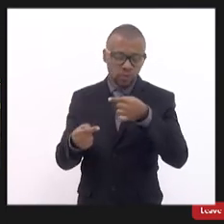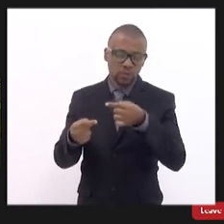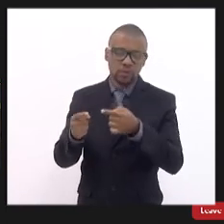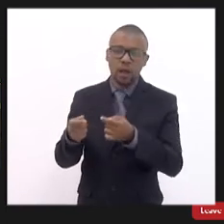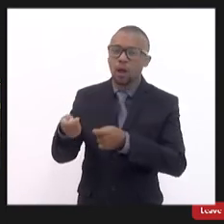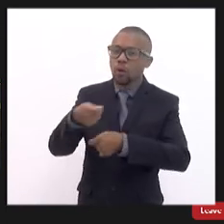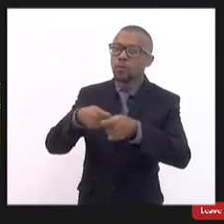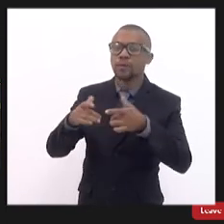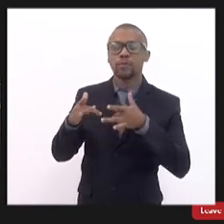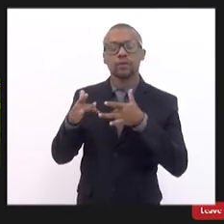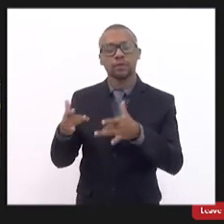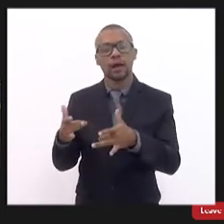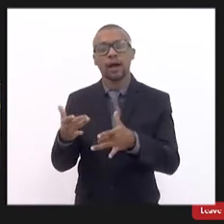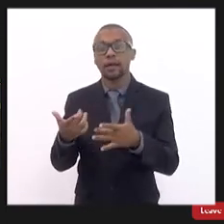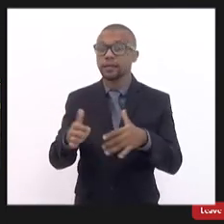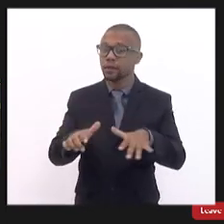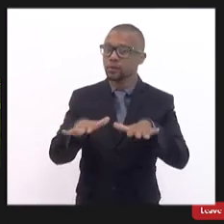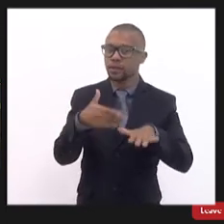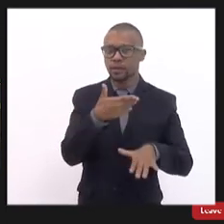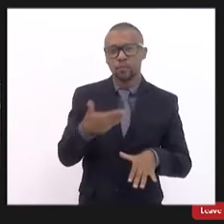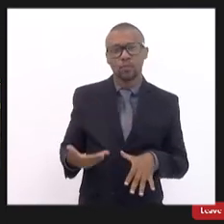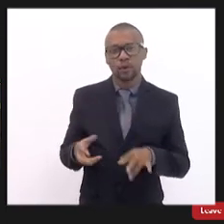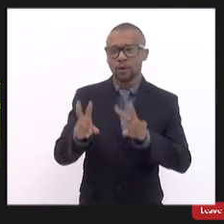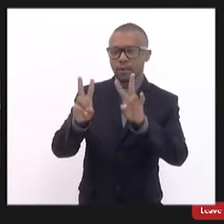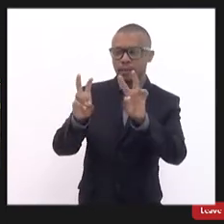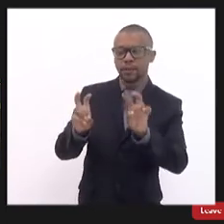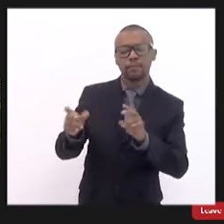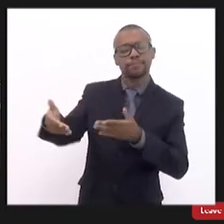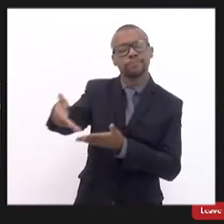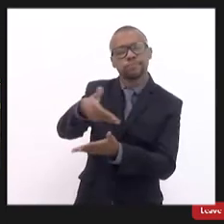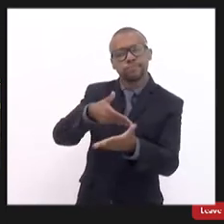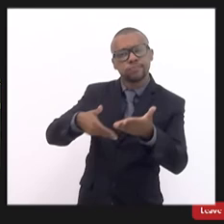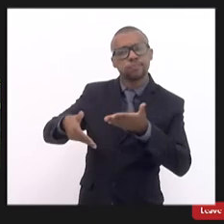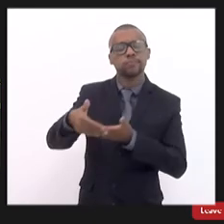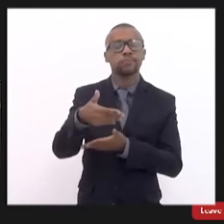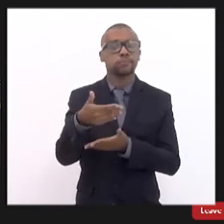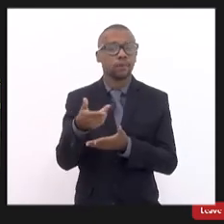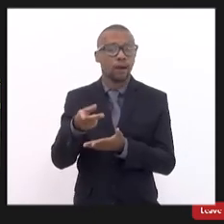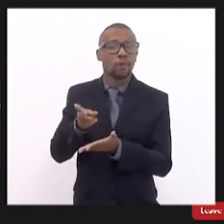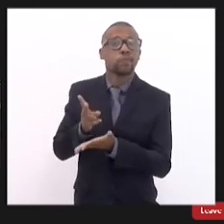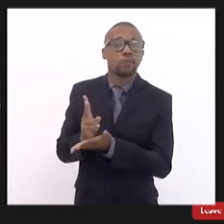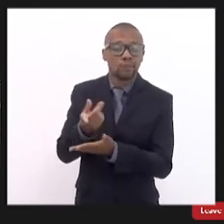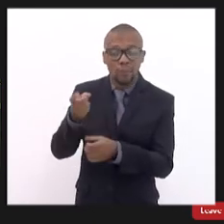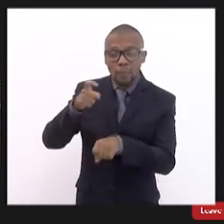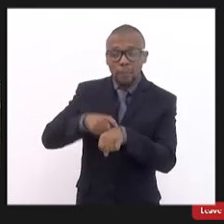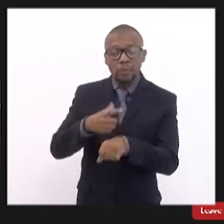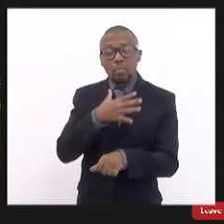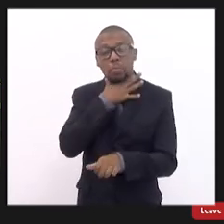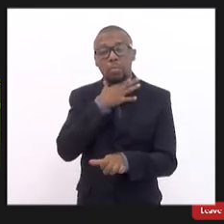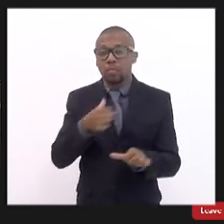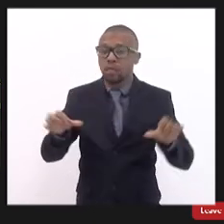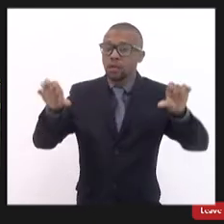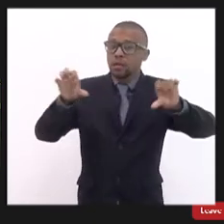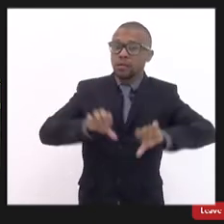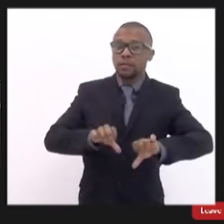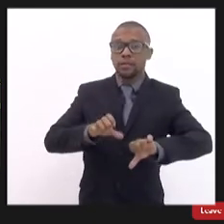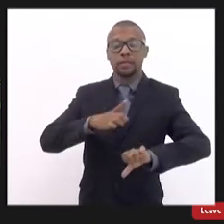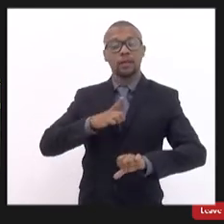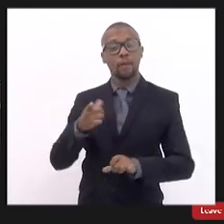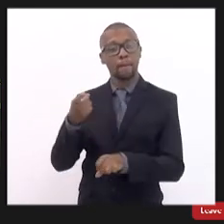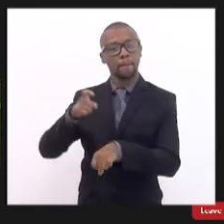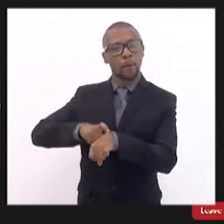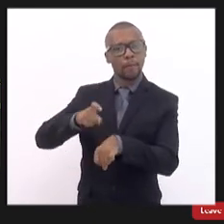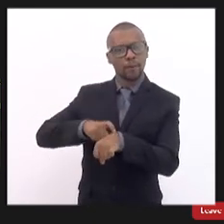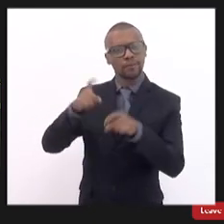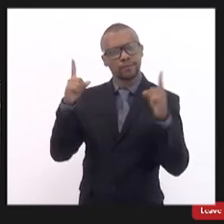muito produtivo. Né? A gente vive um momento de crise, vive um momento de dificuldade no Brasil, em especial